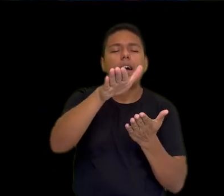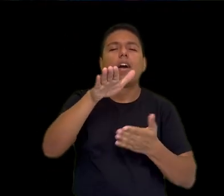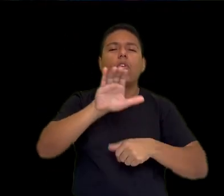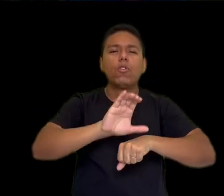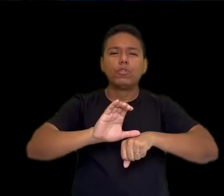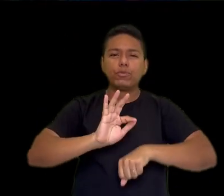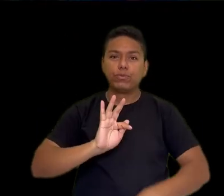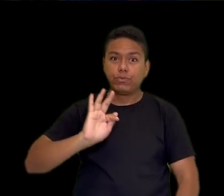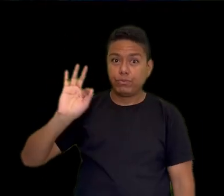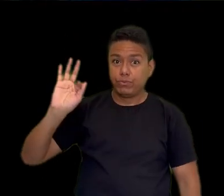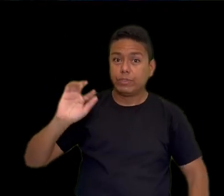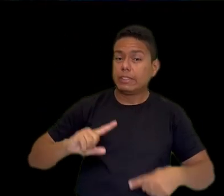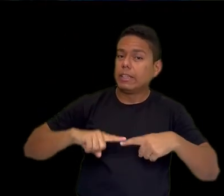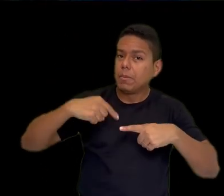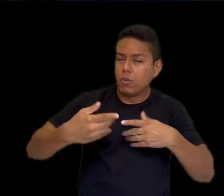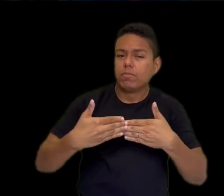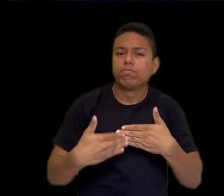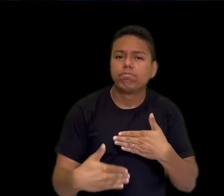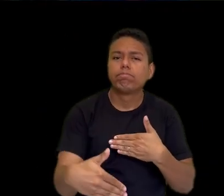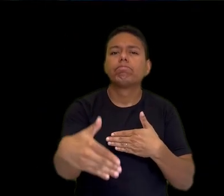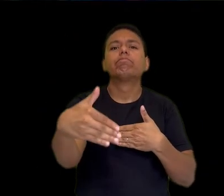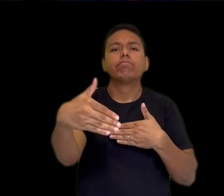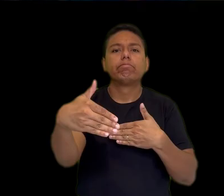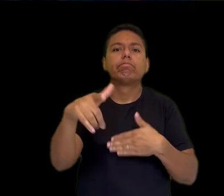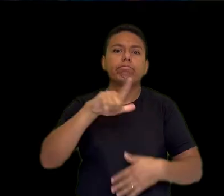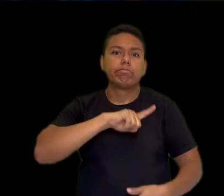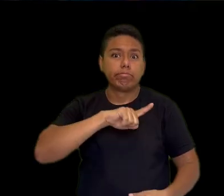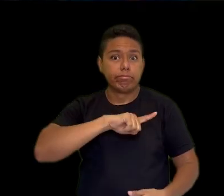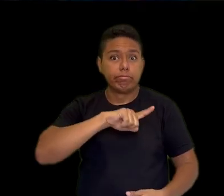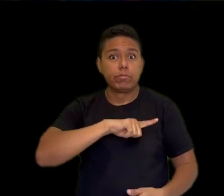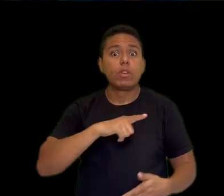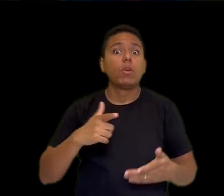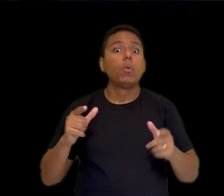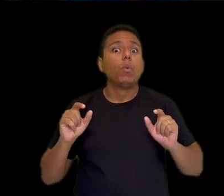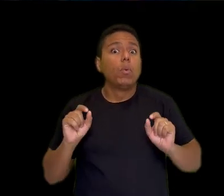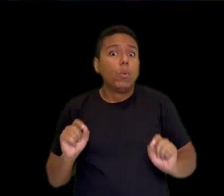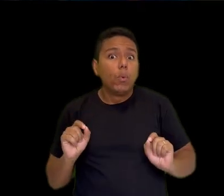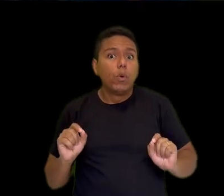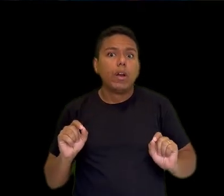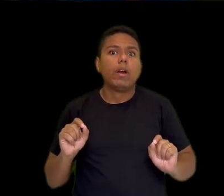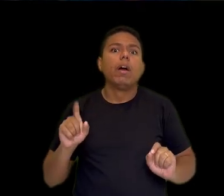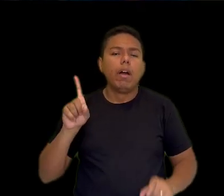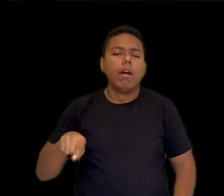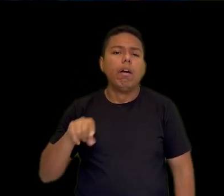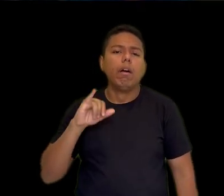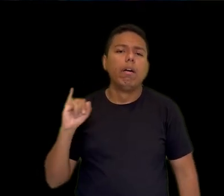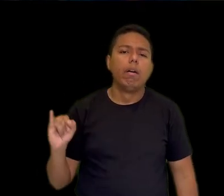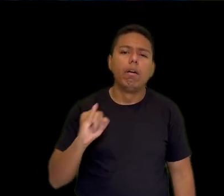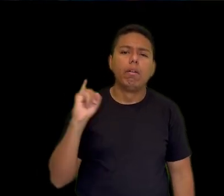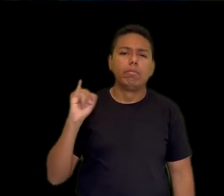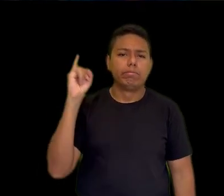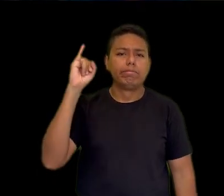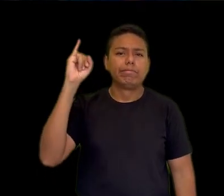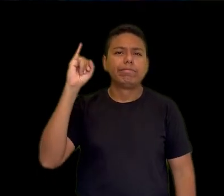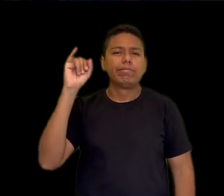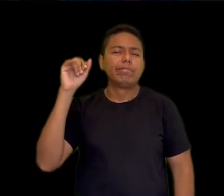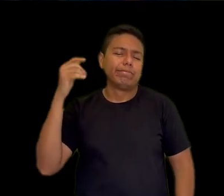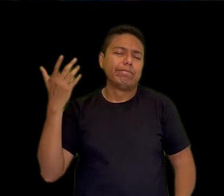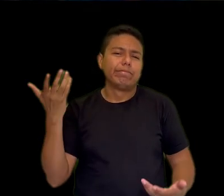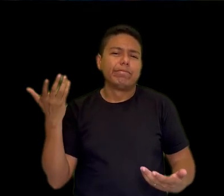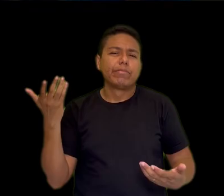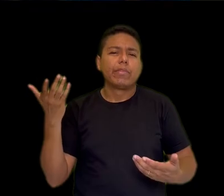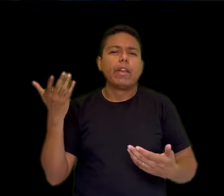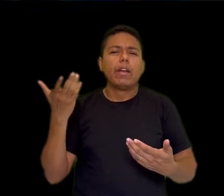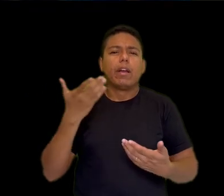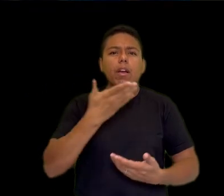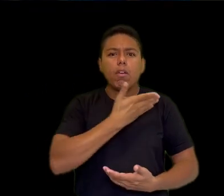Constituição Federal, e com isso, com a promulgação da Constituição Federal, bastante importante, a Constituição Cidadã,